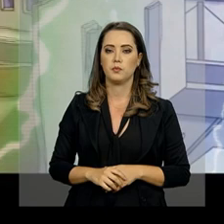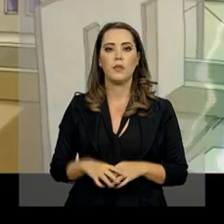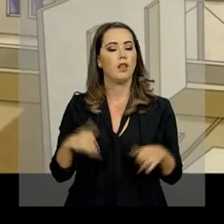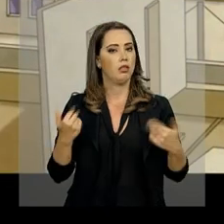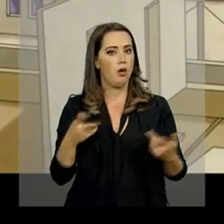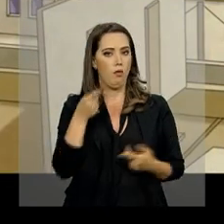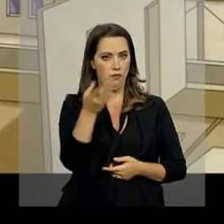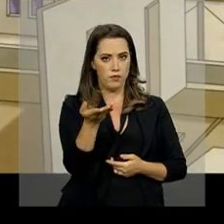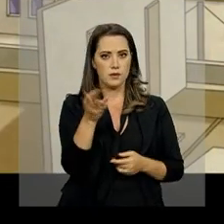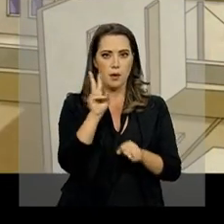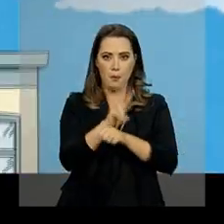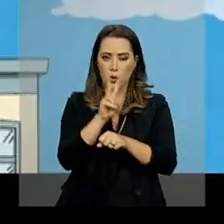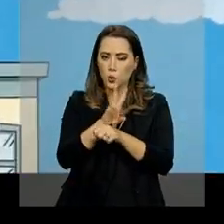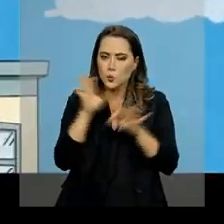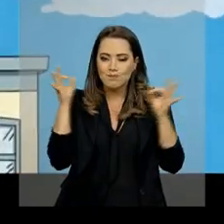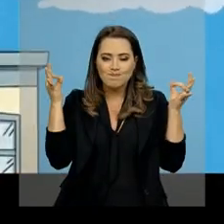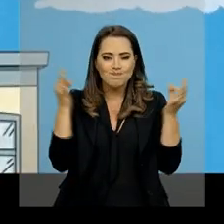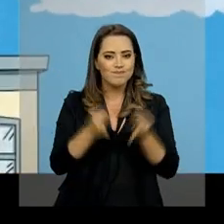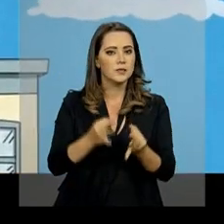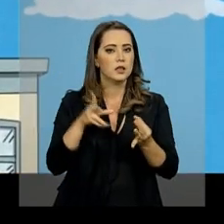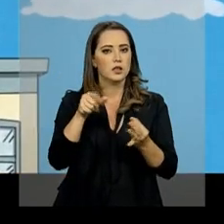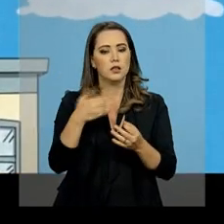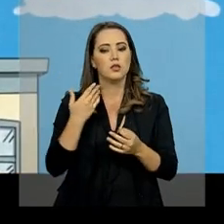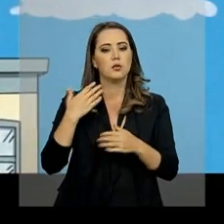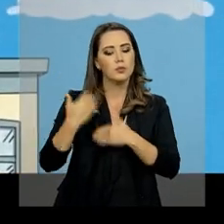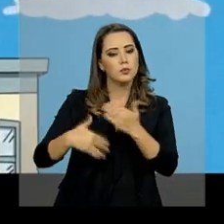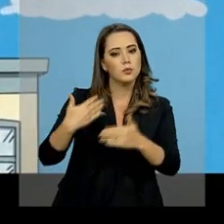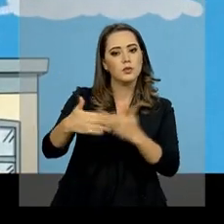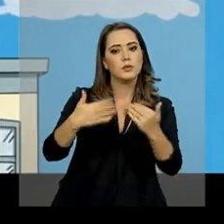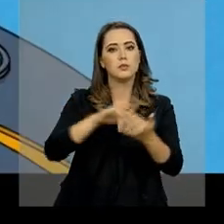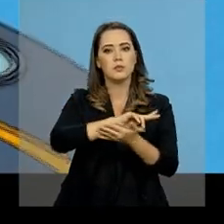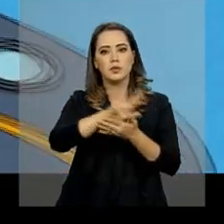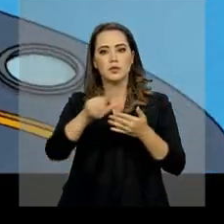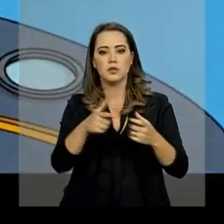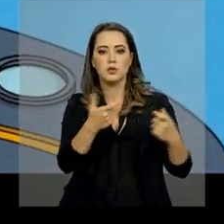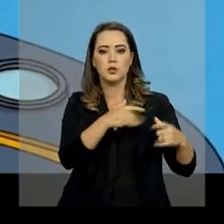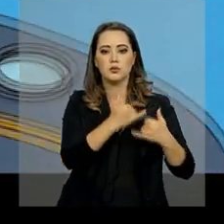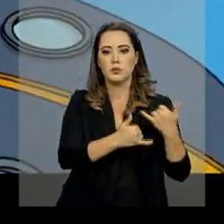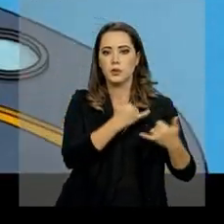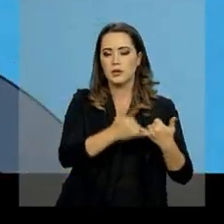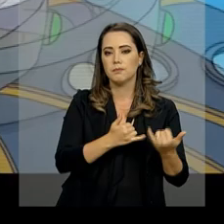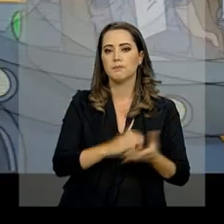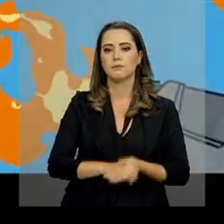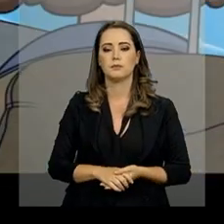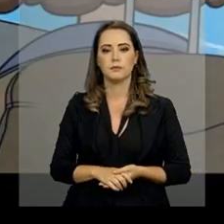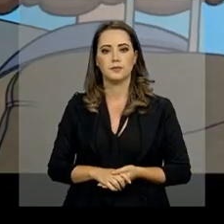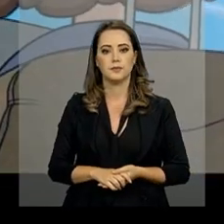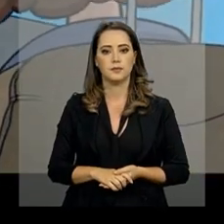só assim você estará completamente protegido para maratona em várias outras aventuras